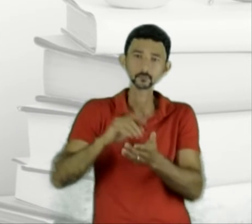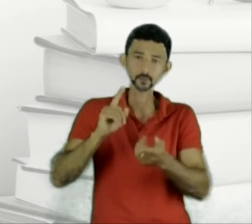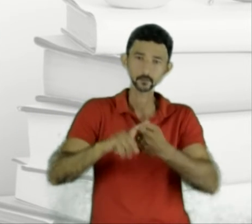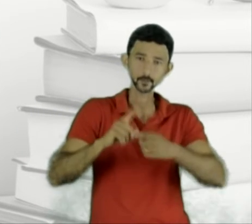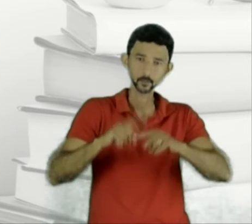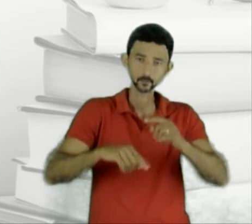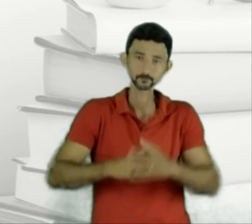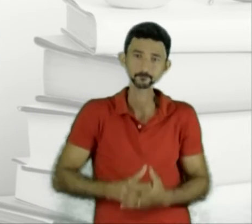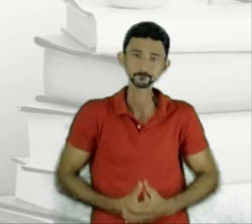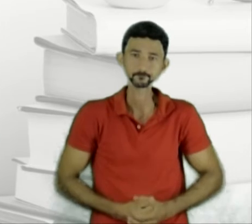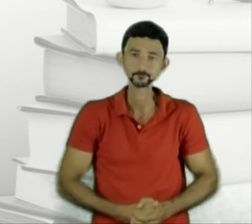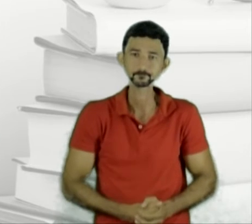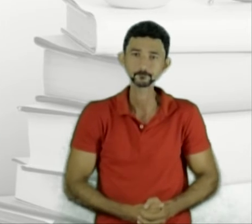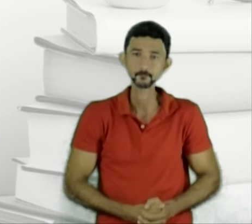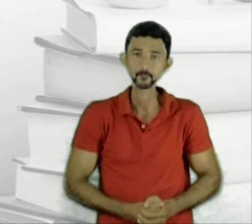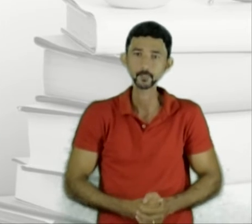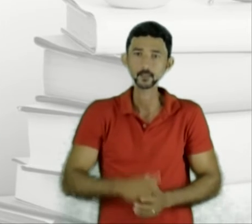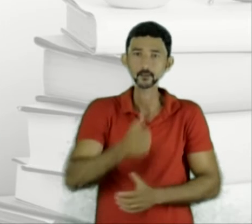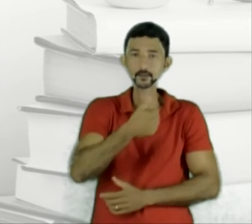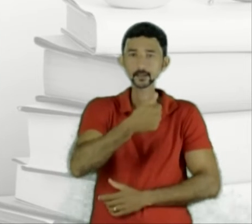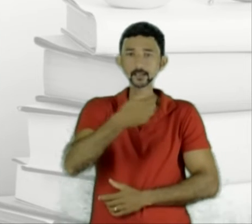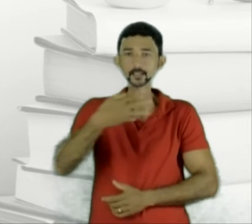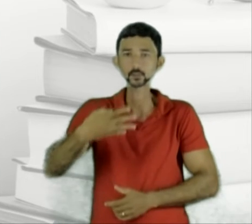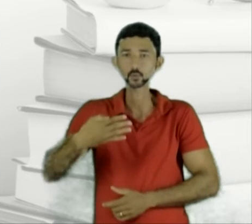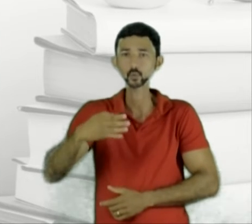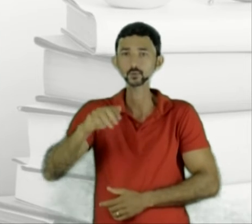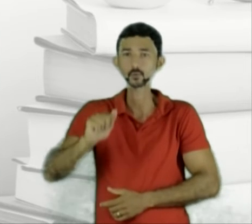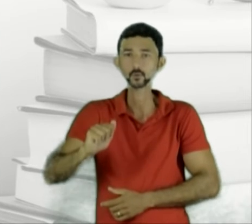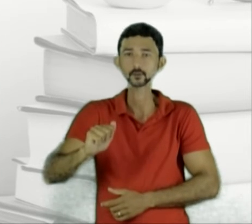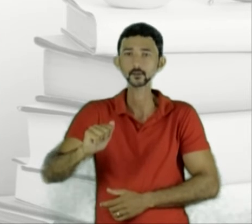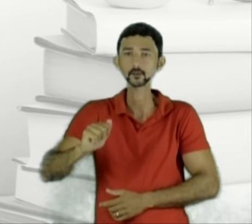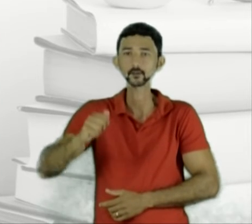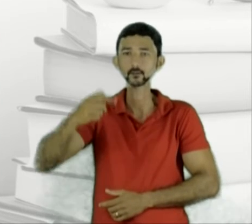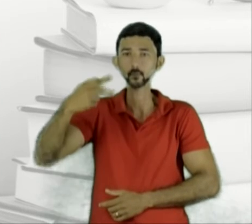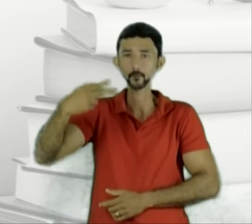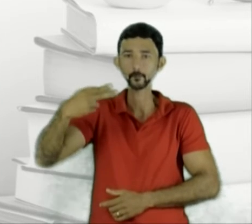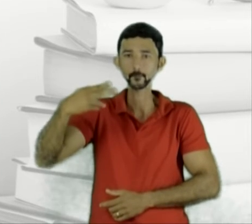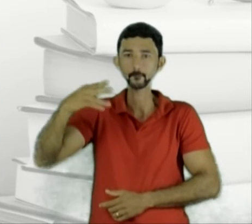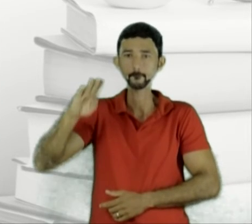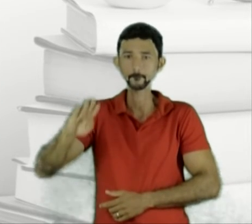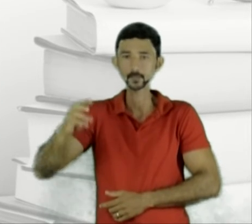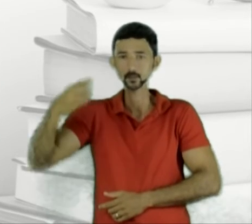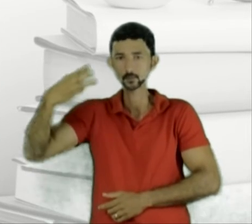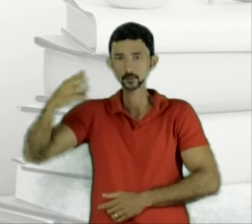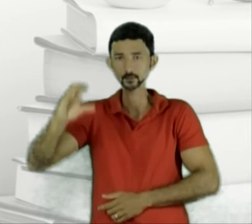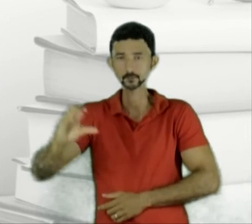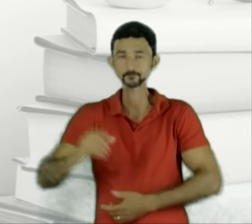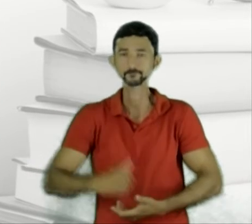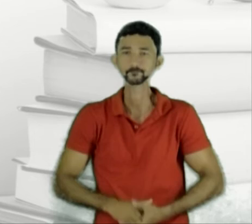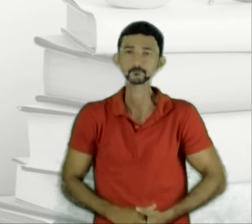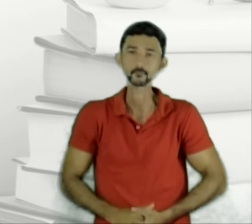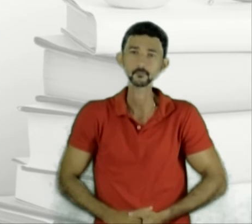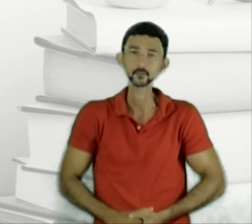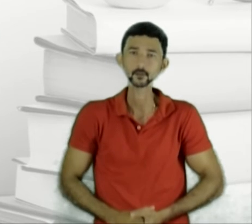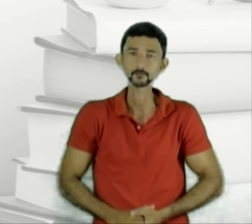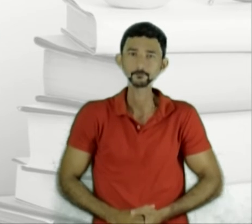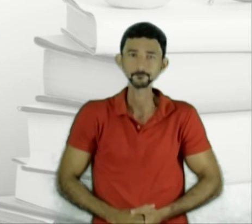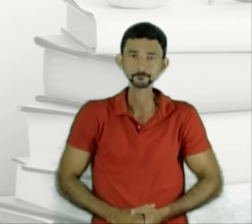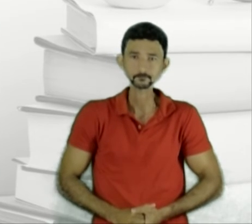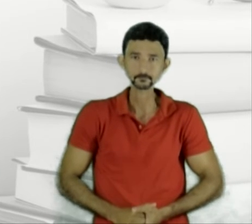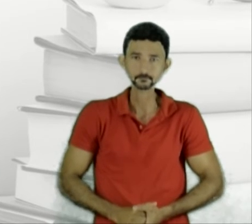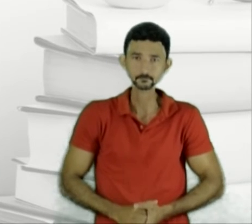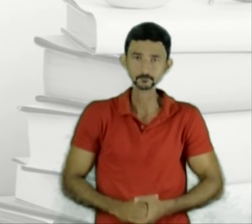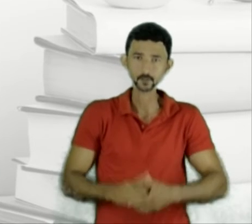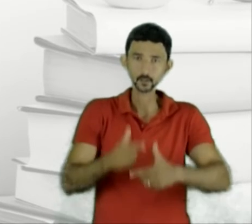também no produto. 14a ao quadrado, b ao cubo, c. Certo? Quanto à divisão